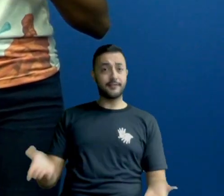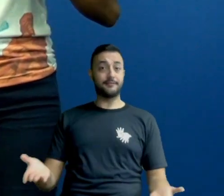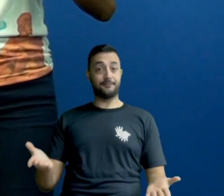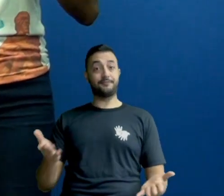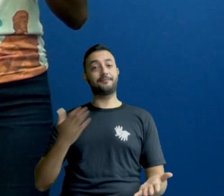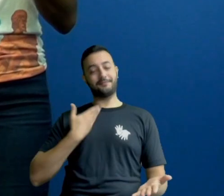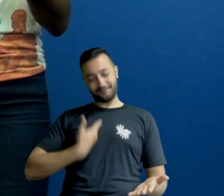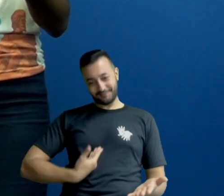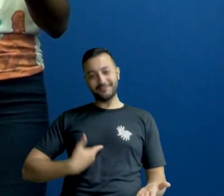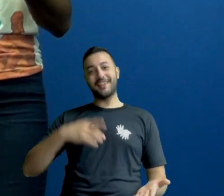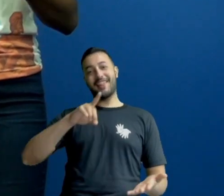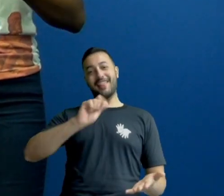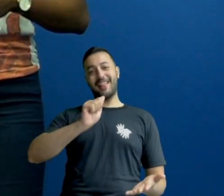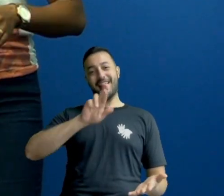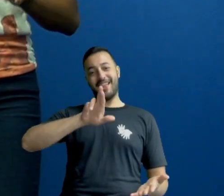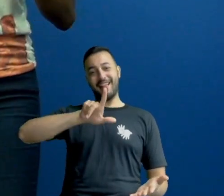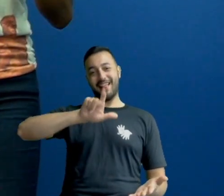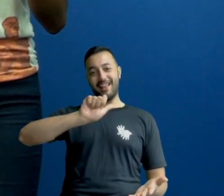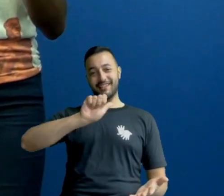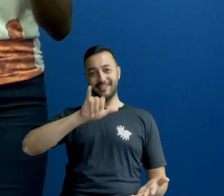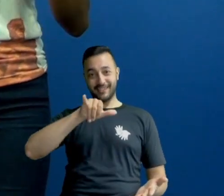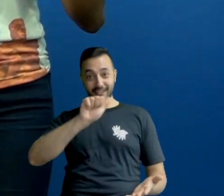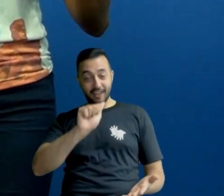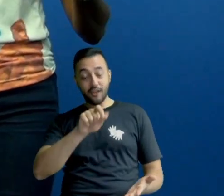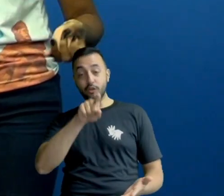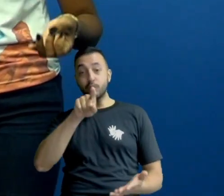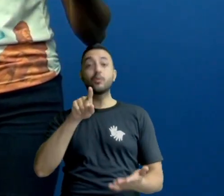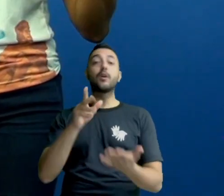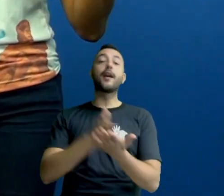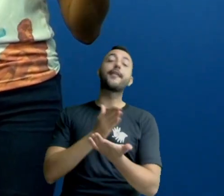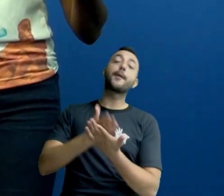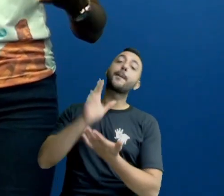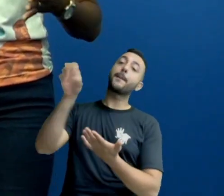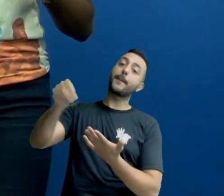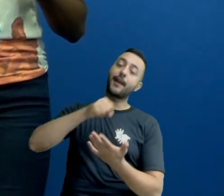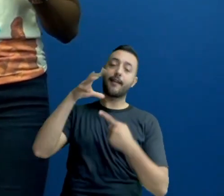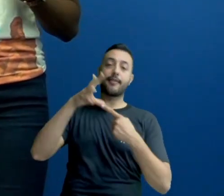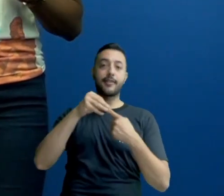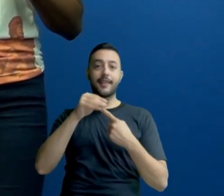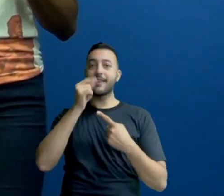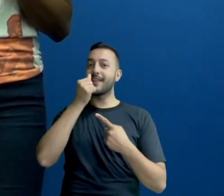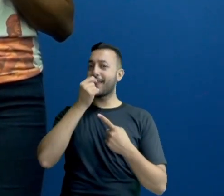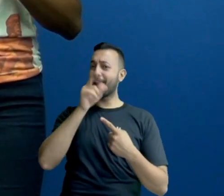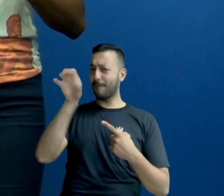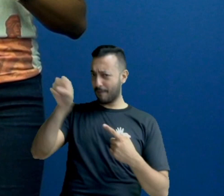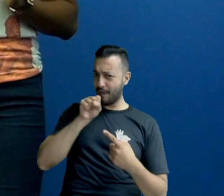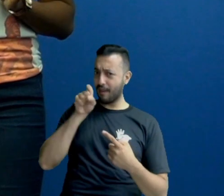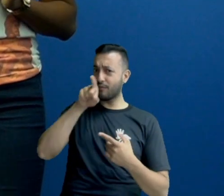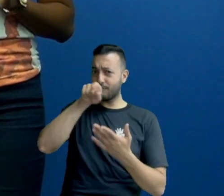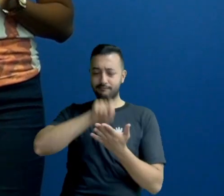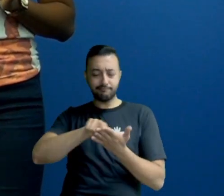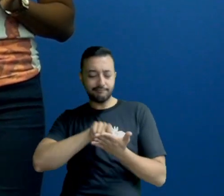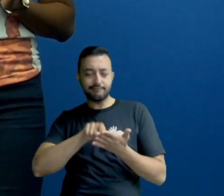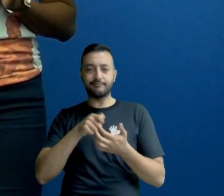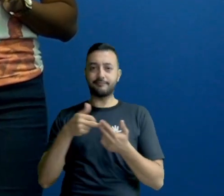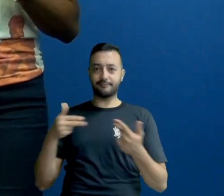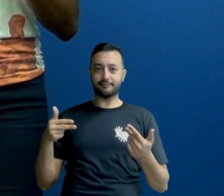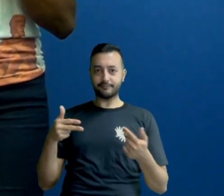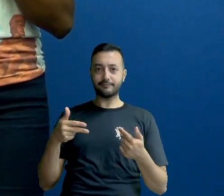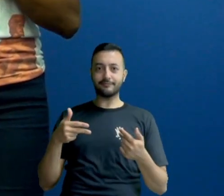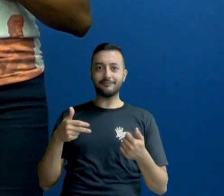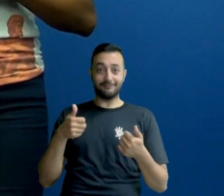o teacher Darlécia sempre fala, pega teu caderno, tua caneta ou teu lápis para fazer aquelas pequenas